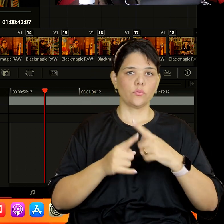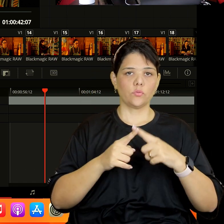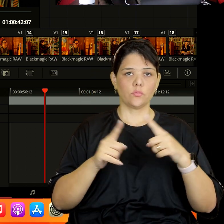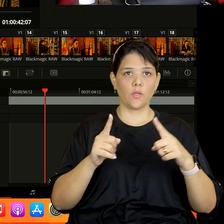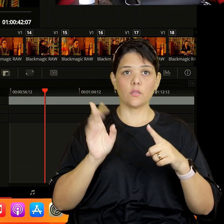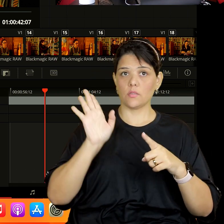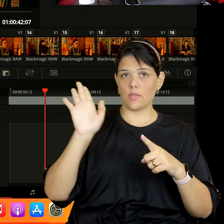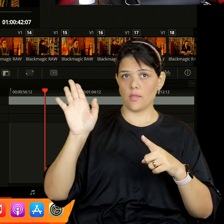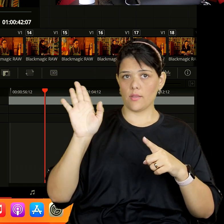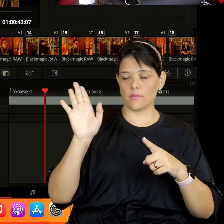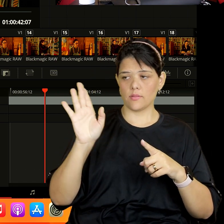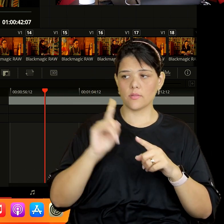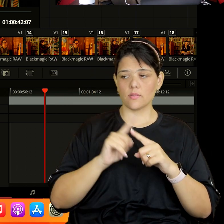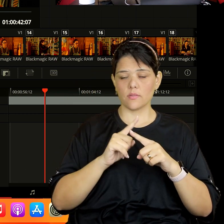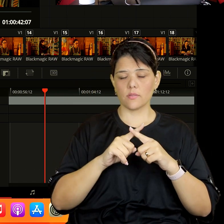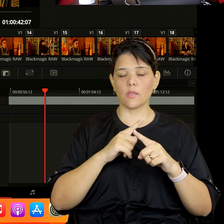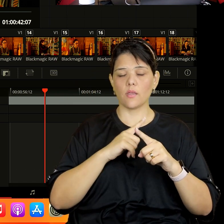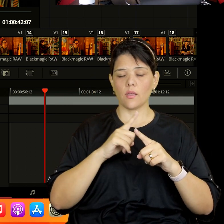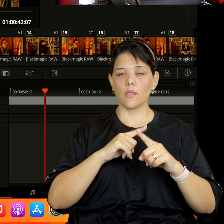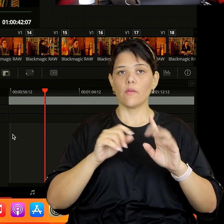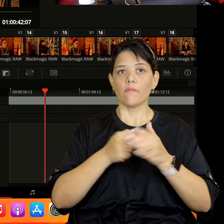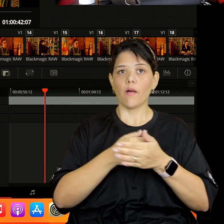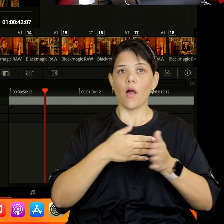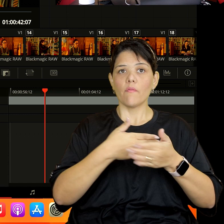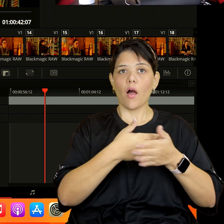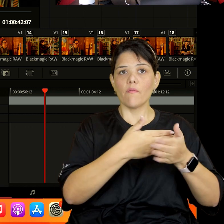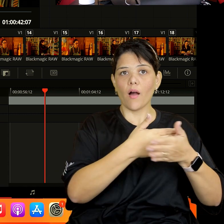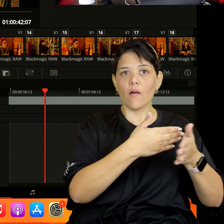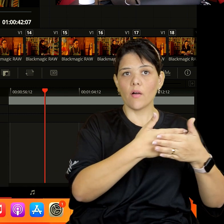com várias camadas, tranquilo?